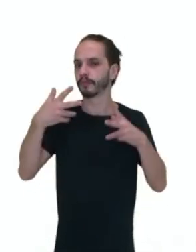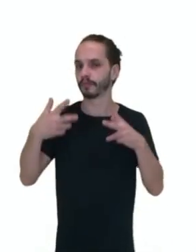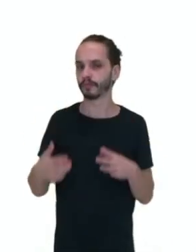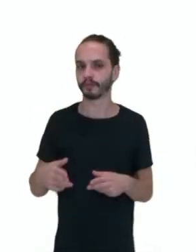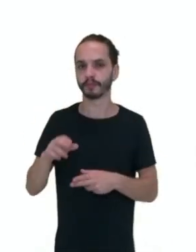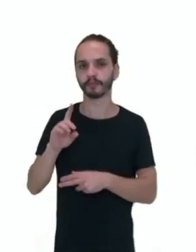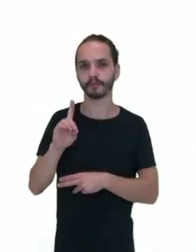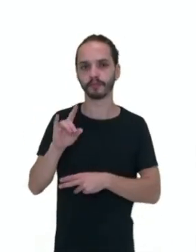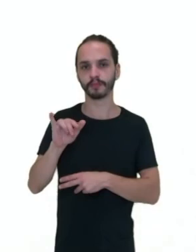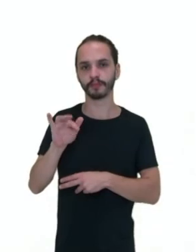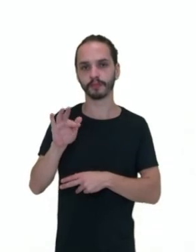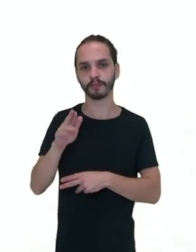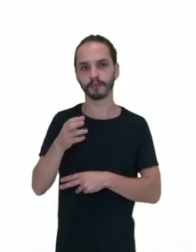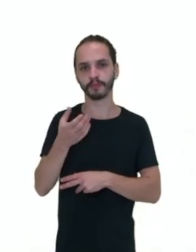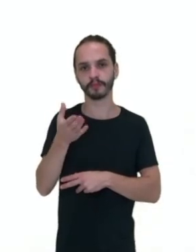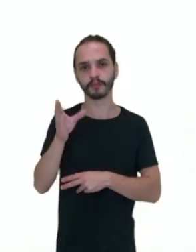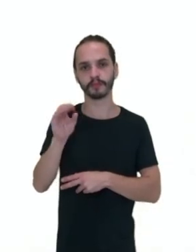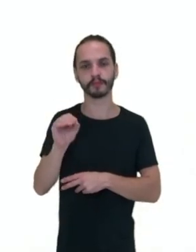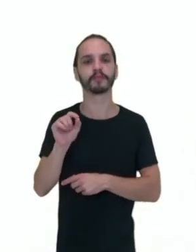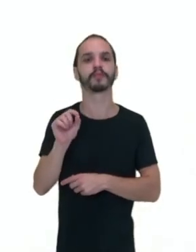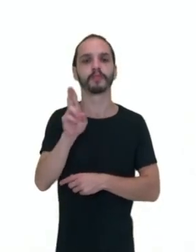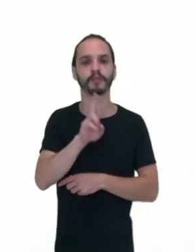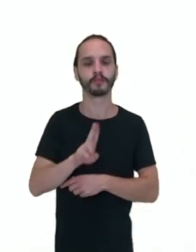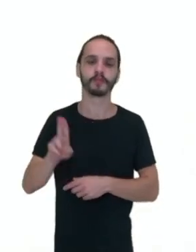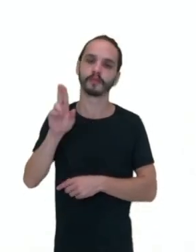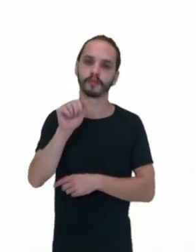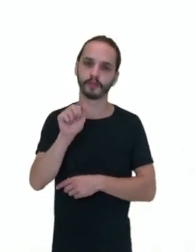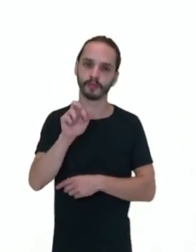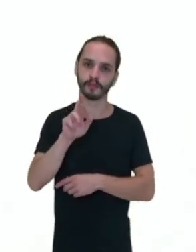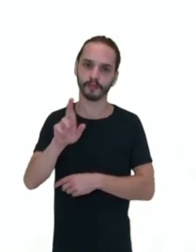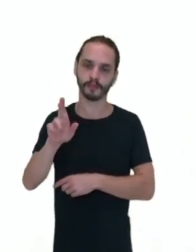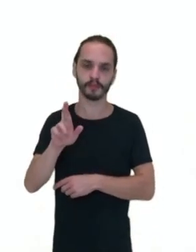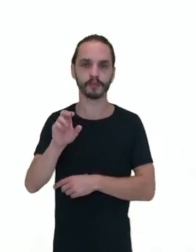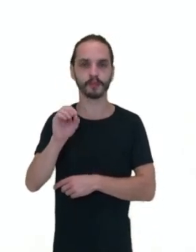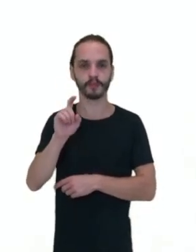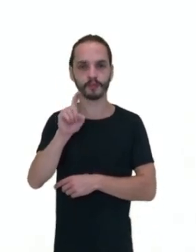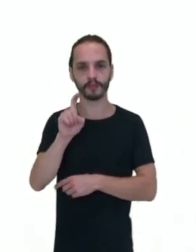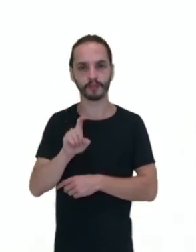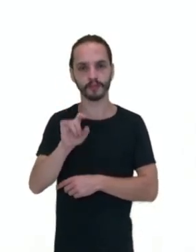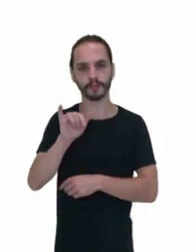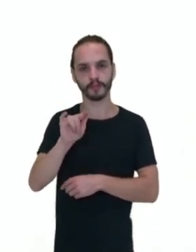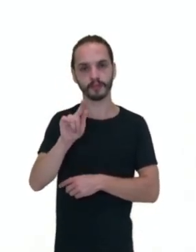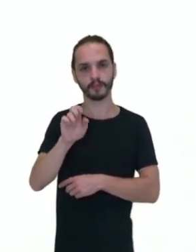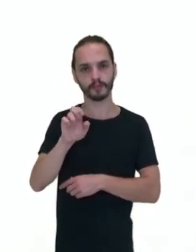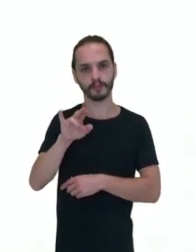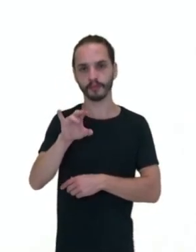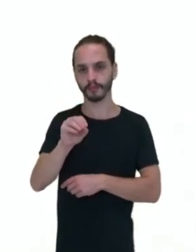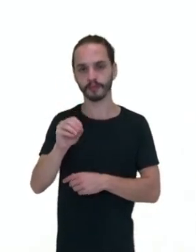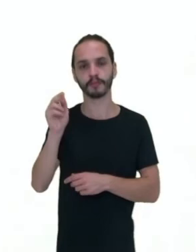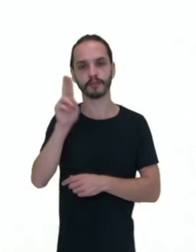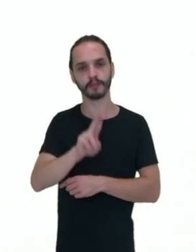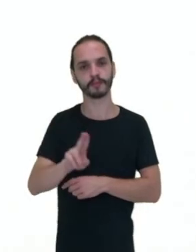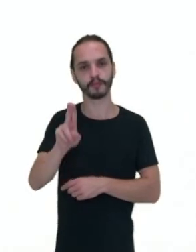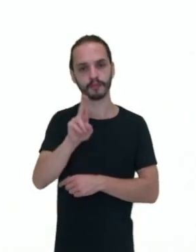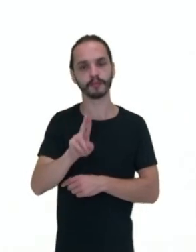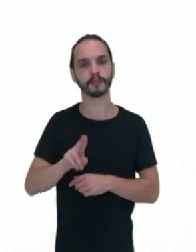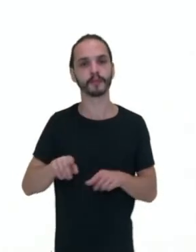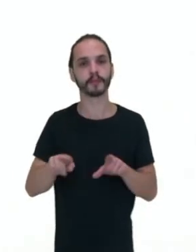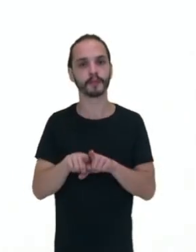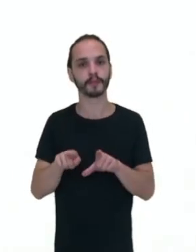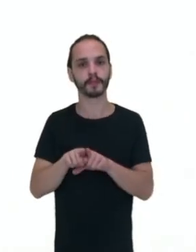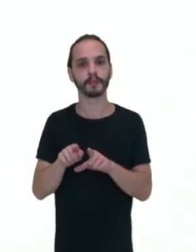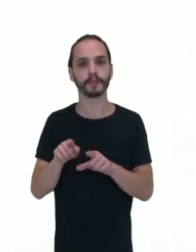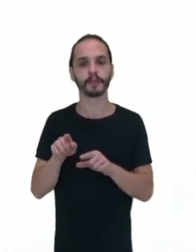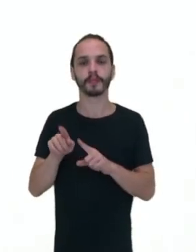a respiração aeróbica, ou seja, precisam utilizar o oxigênio ali para a respiração. E as trocas gasosas,